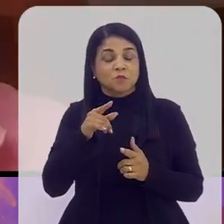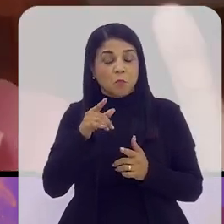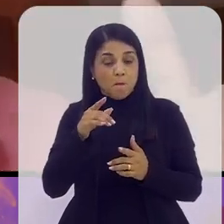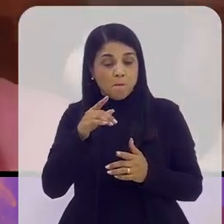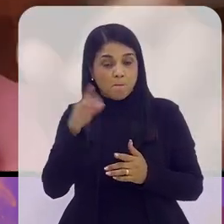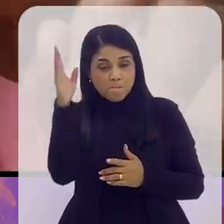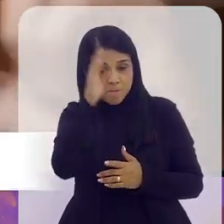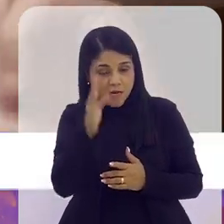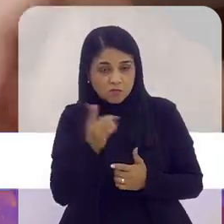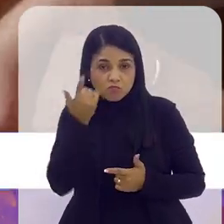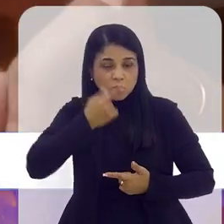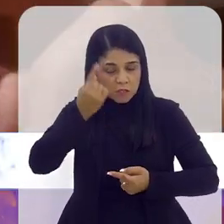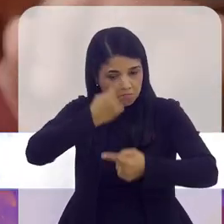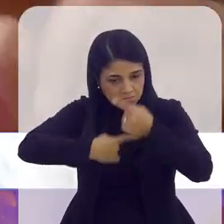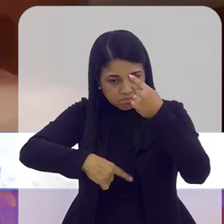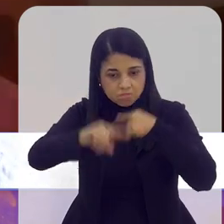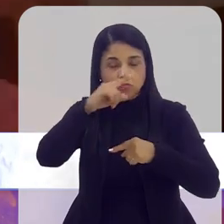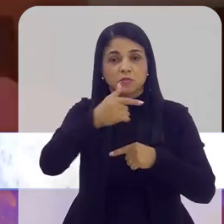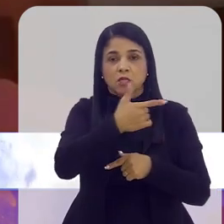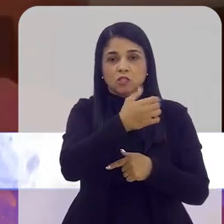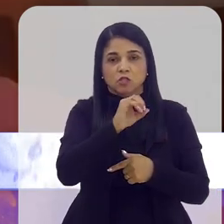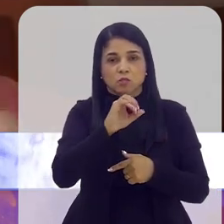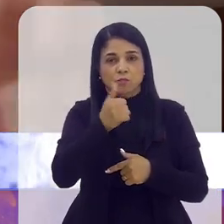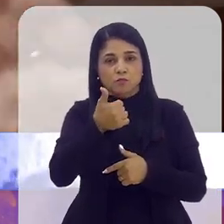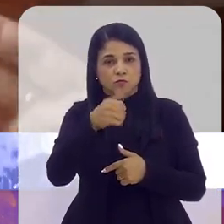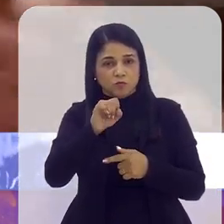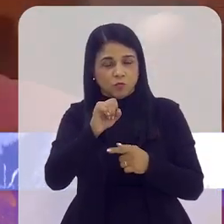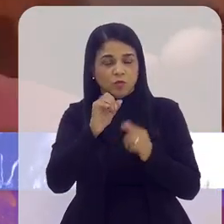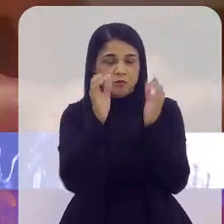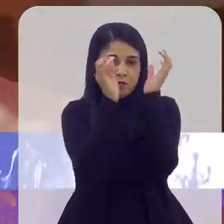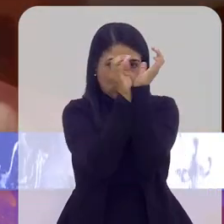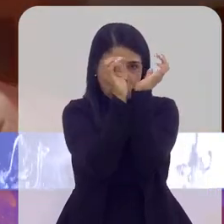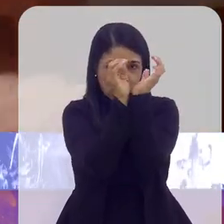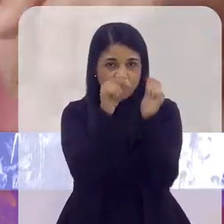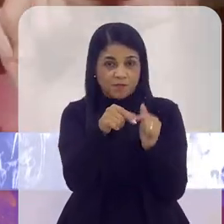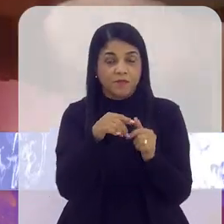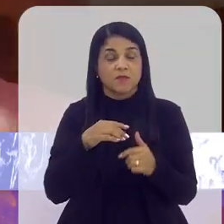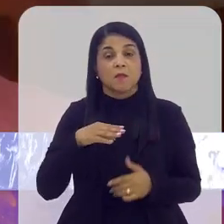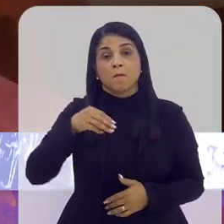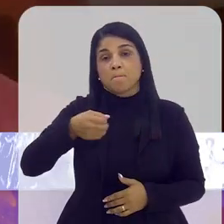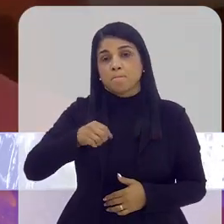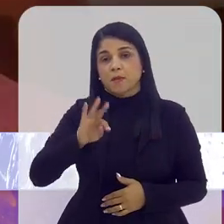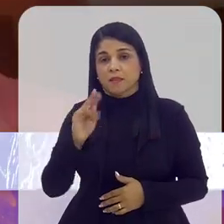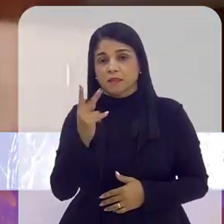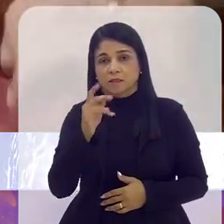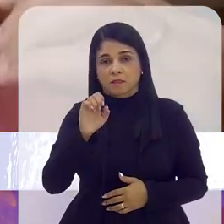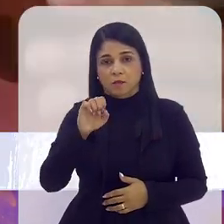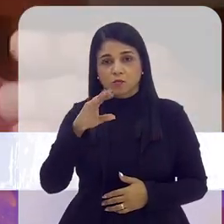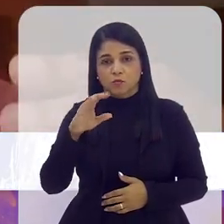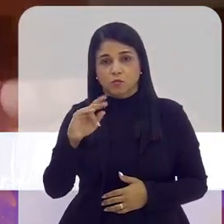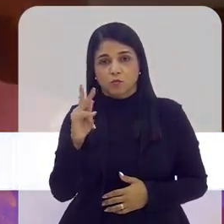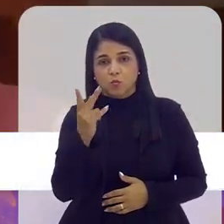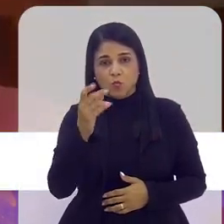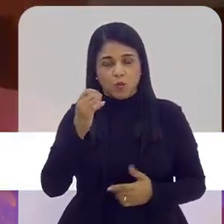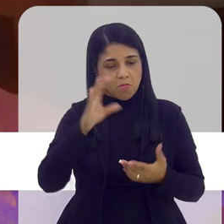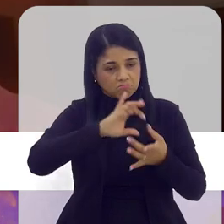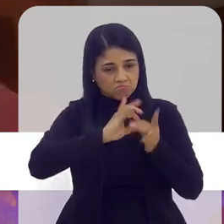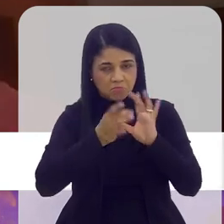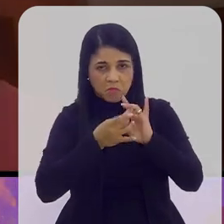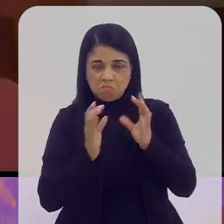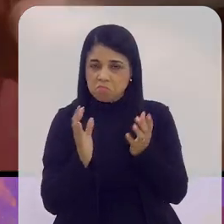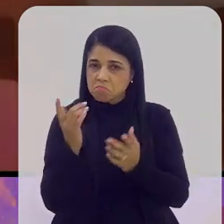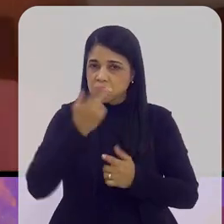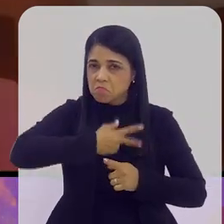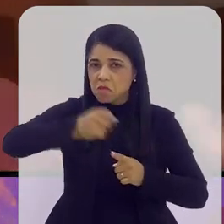a volta por cima nas eliminatórias da Copa de 18. Mas tudo bem. Matheus Cunha, campeão olímpico, jogador que tem um